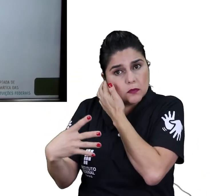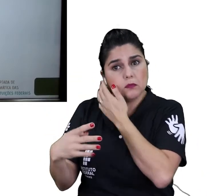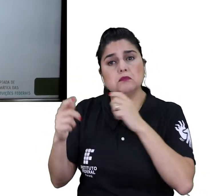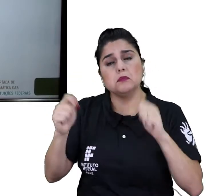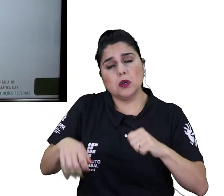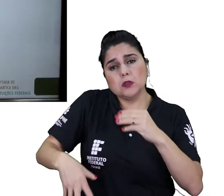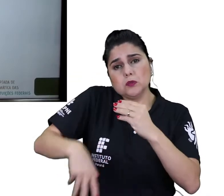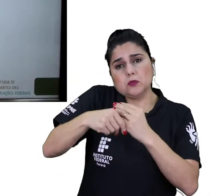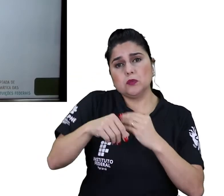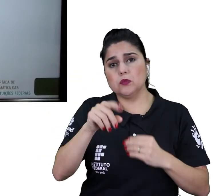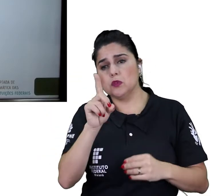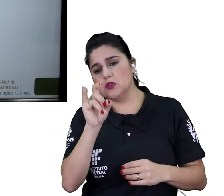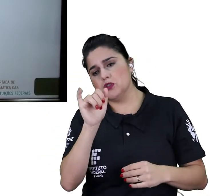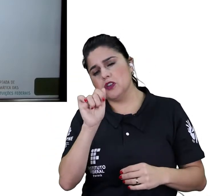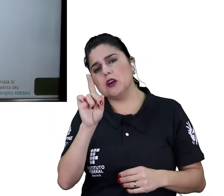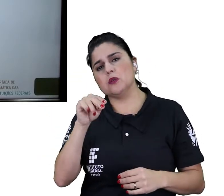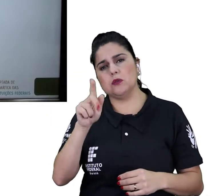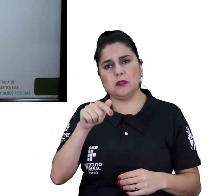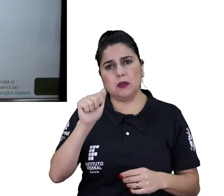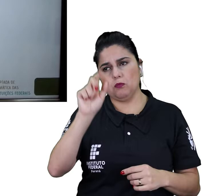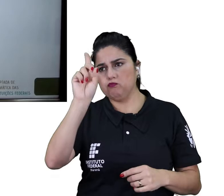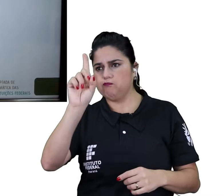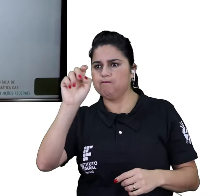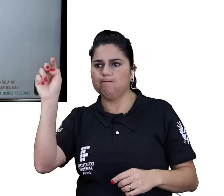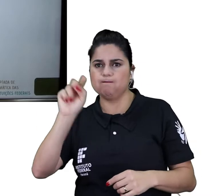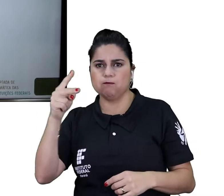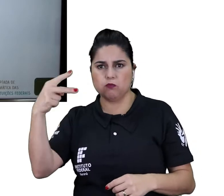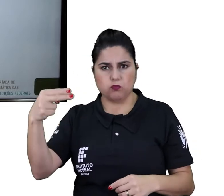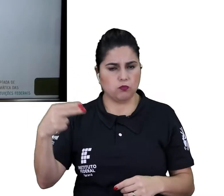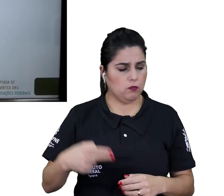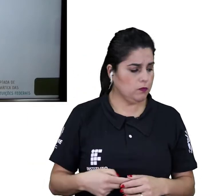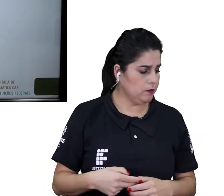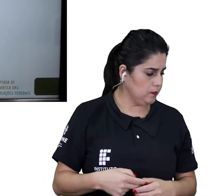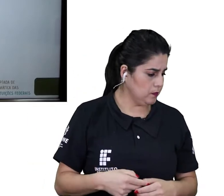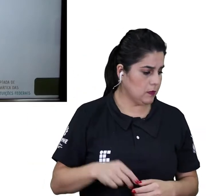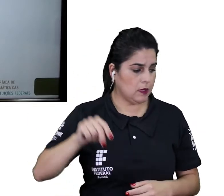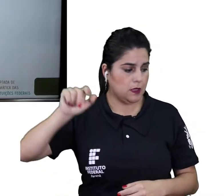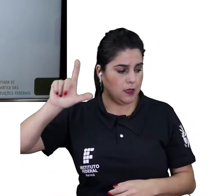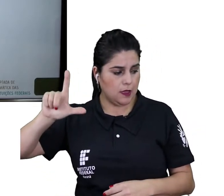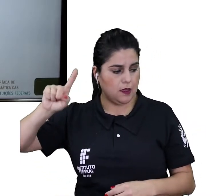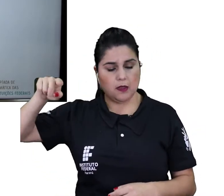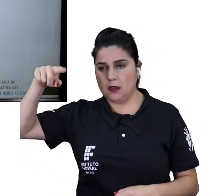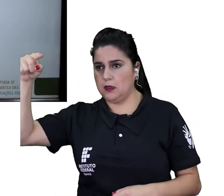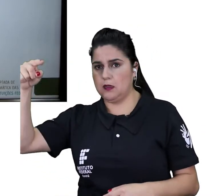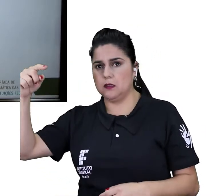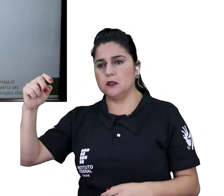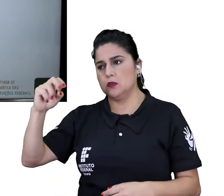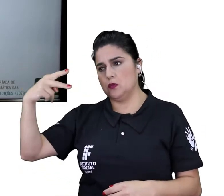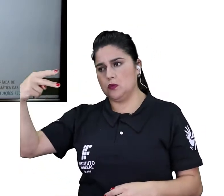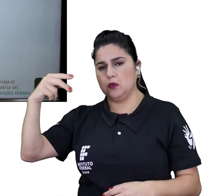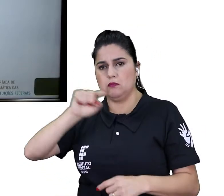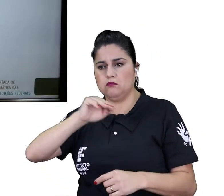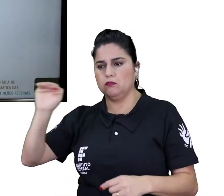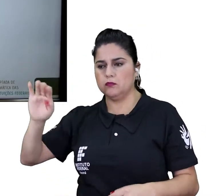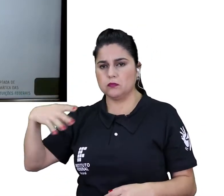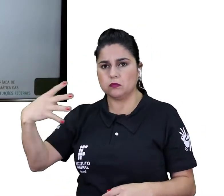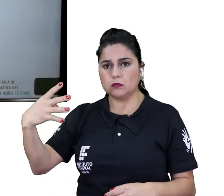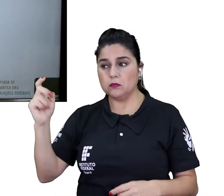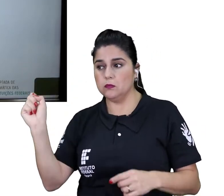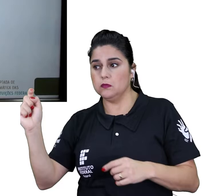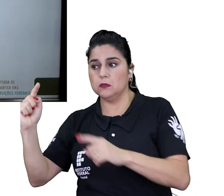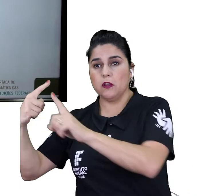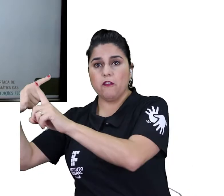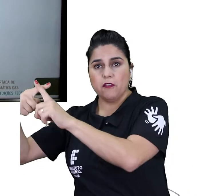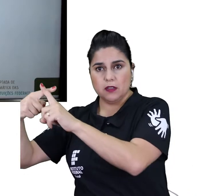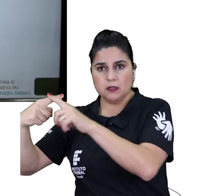diagonal. Então, vai ser L raiz de 2 sobre 4, é um lado, vezes raiz